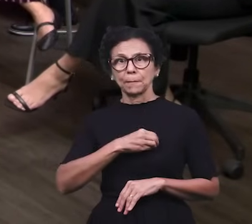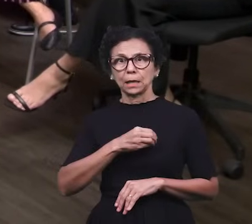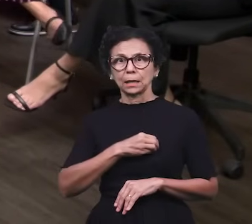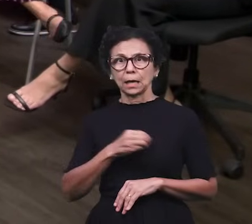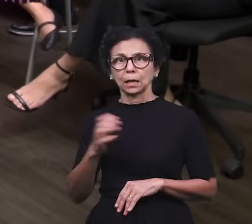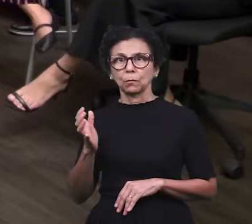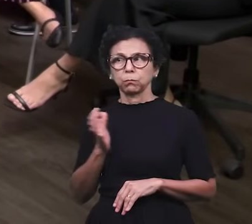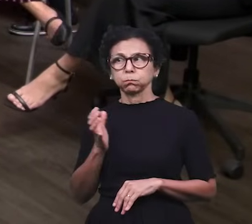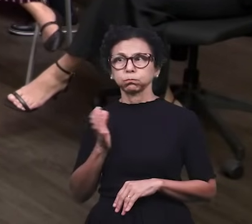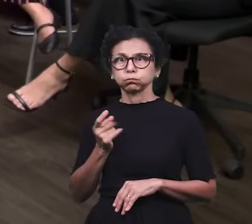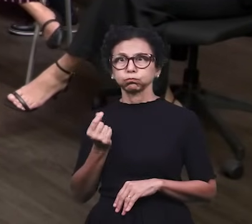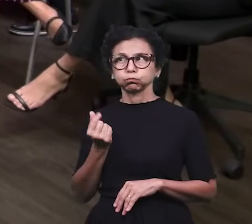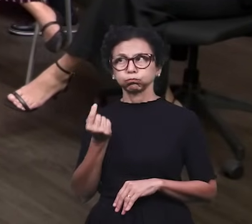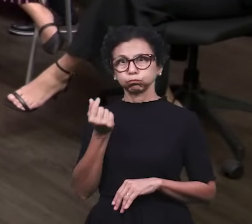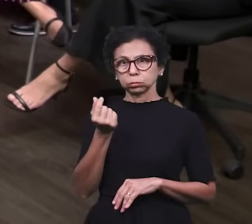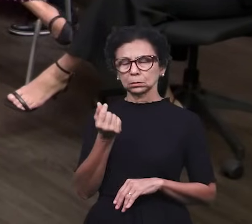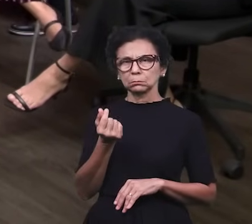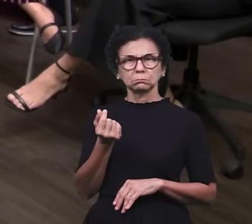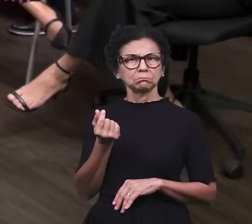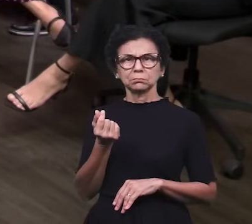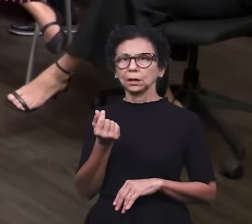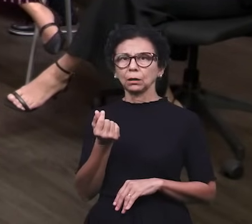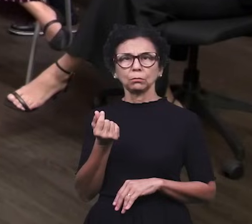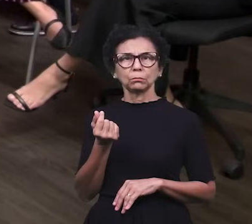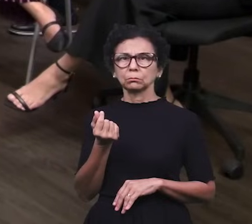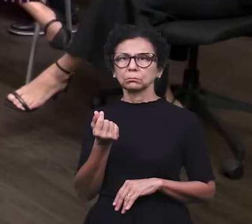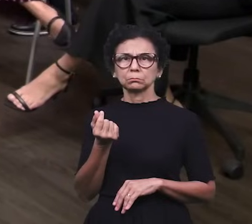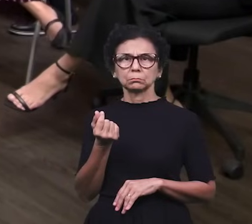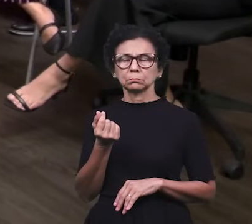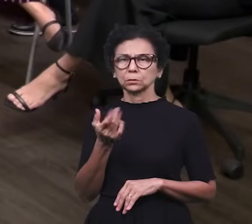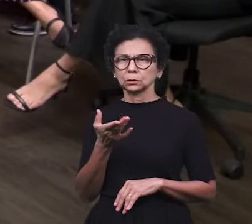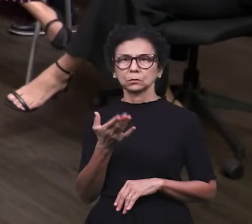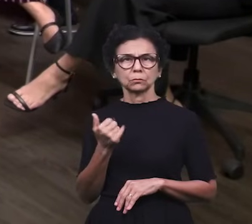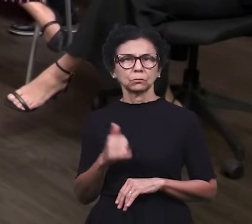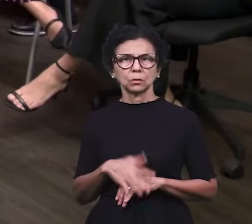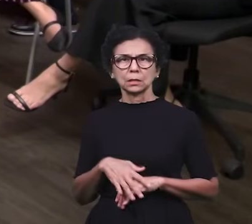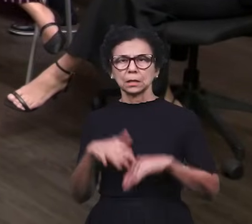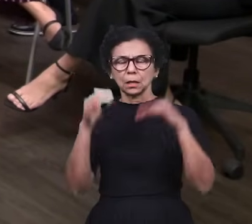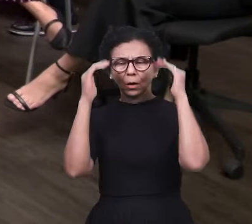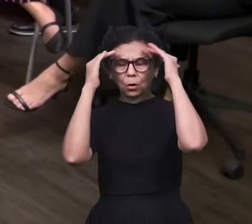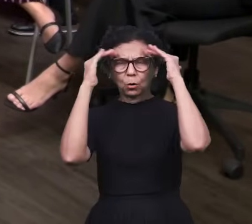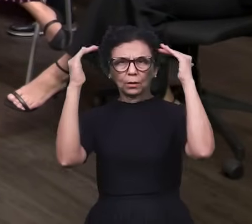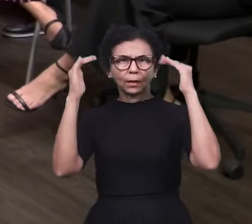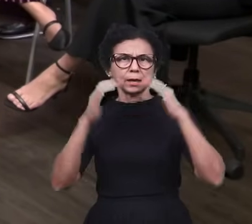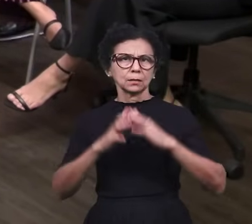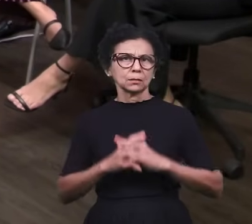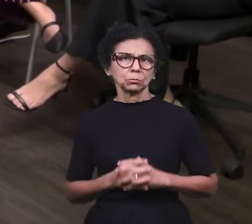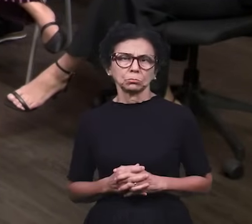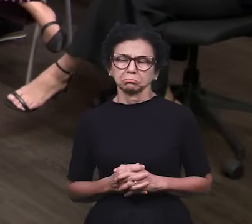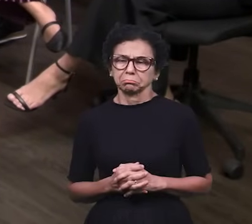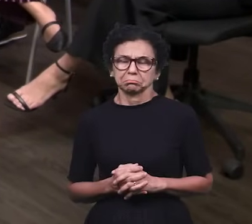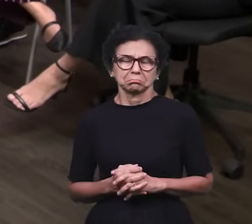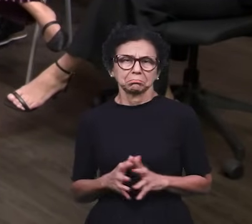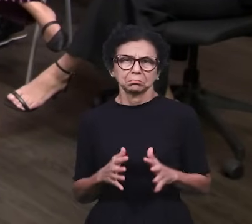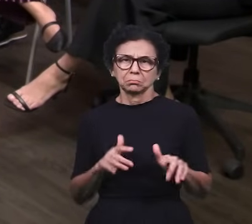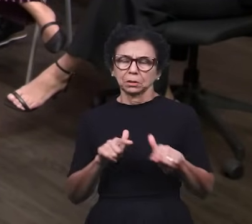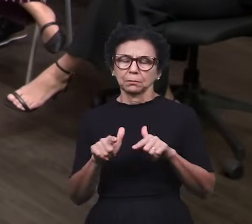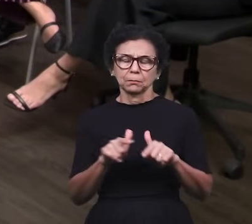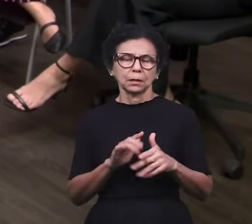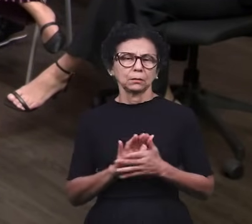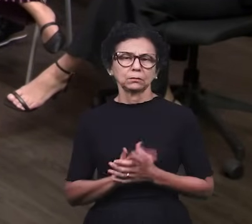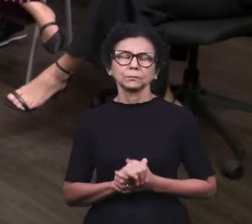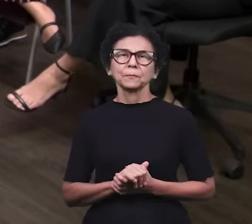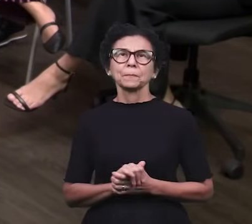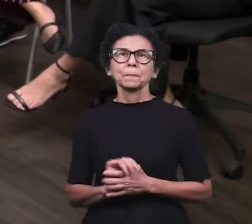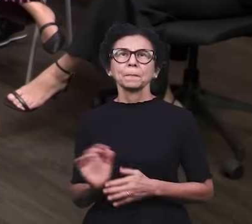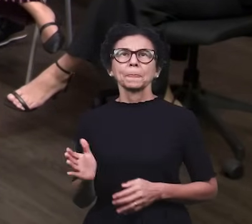vezes as pessoas acham que é pecado ganhar dinheiro. Não, obviamente que de maneira lícita, honesta,